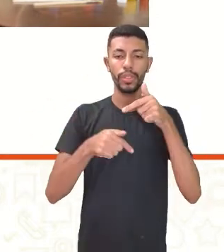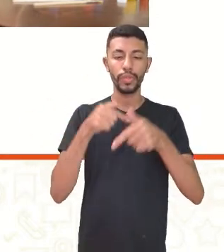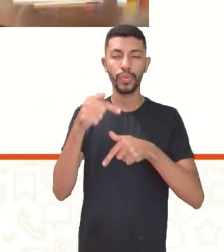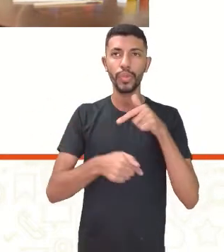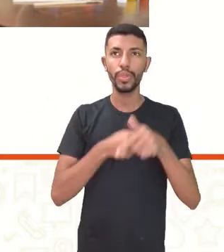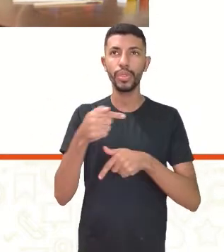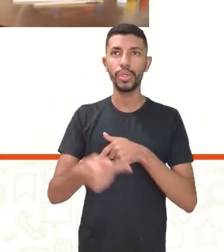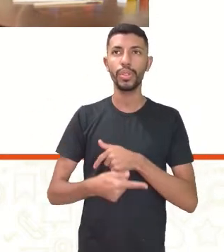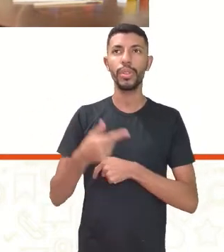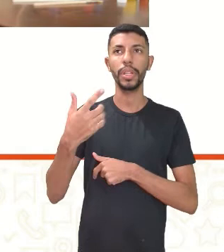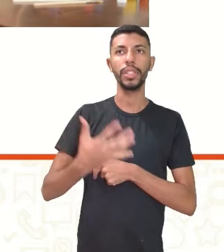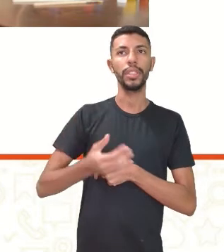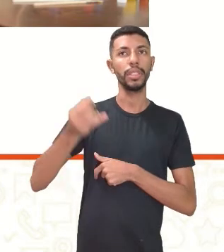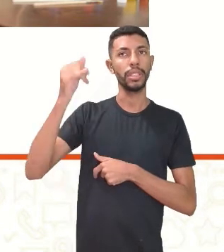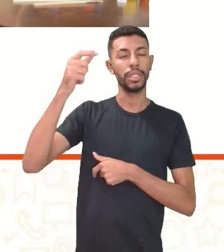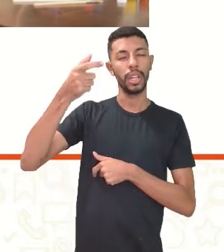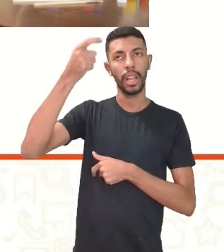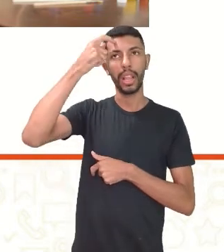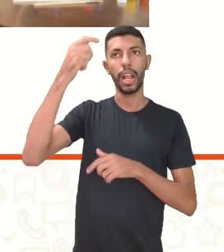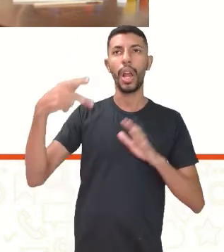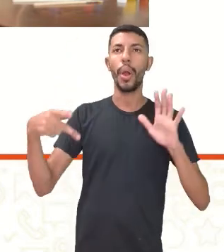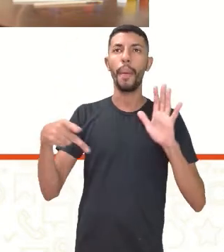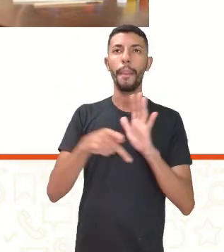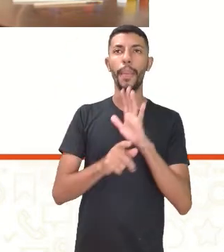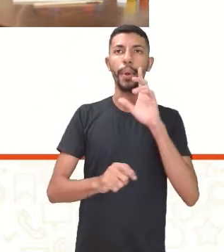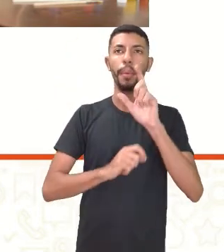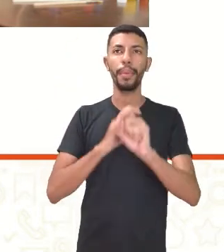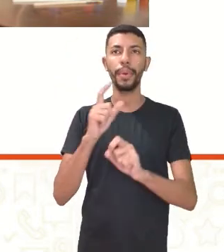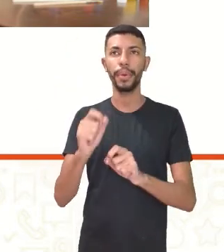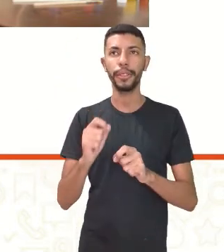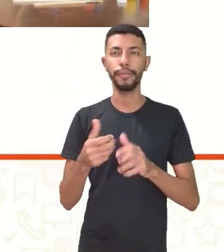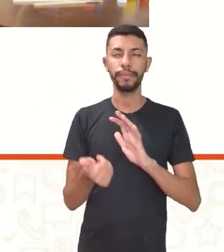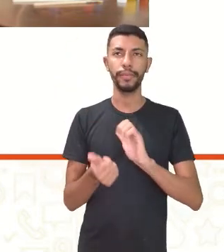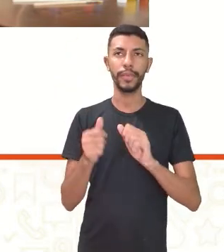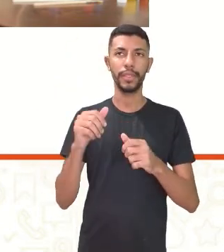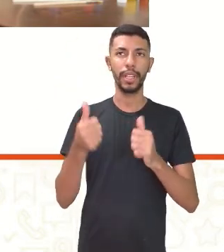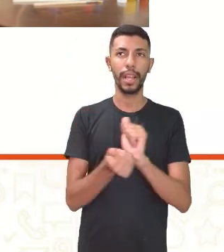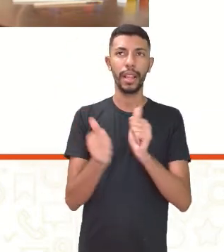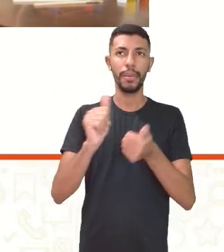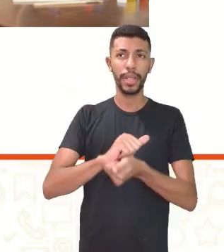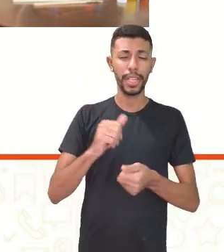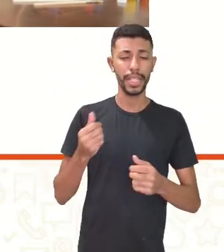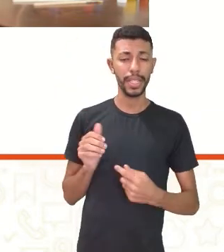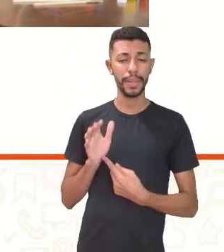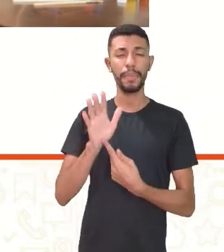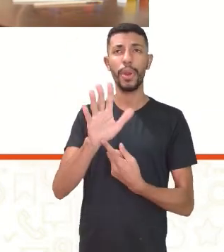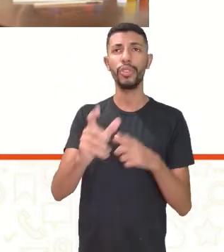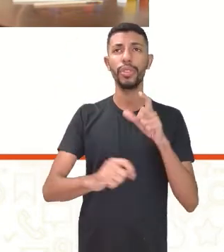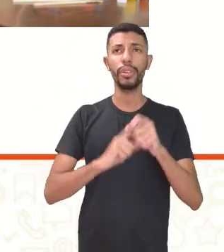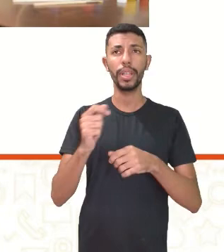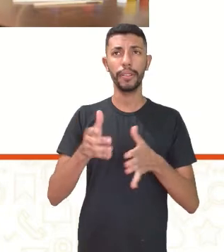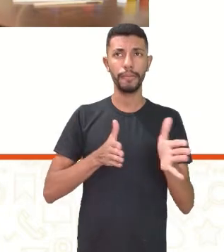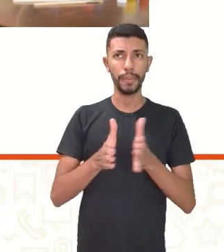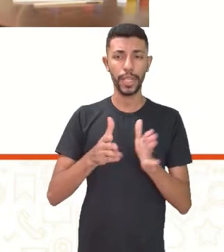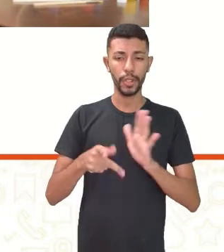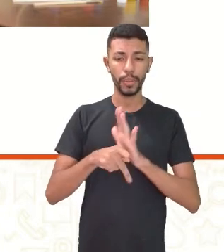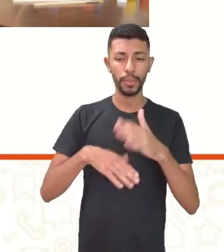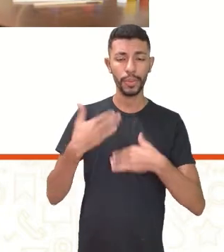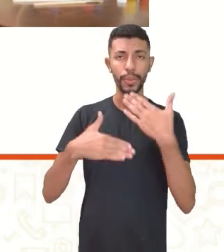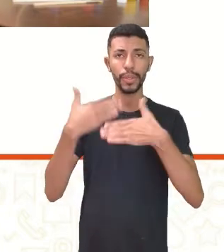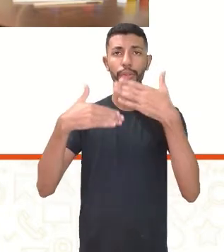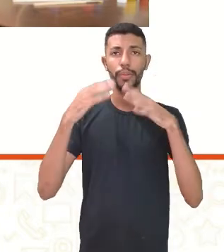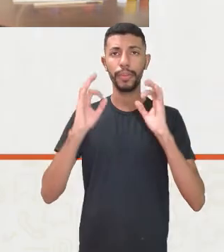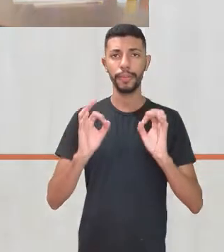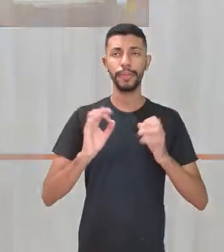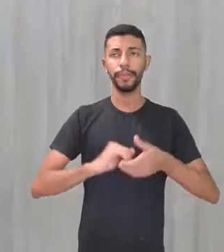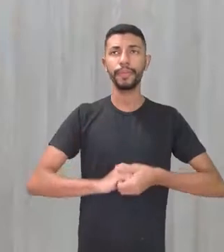intelectuais e da conduta adaptativa, as quais se manifestam durante o período de desenvolvimento.